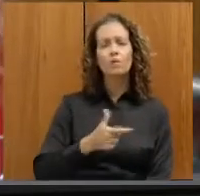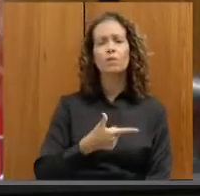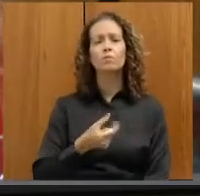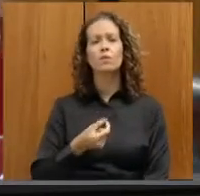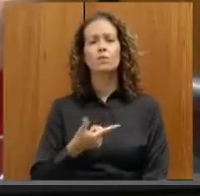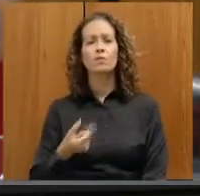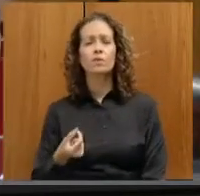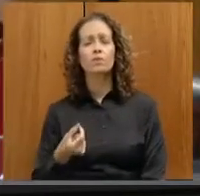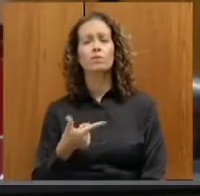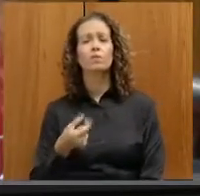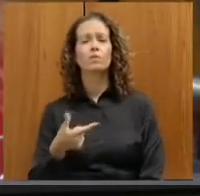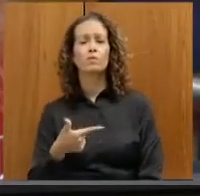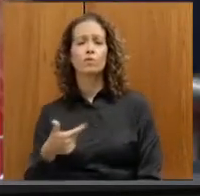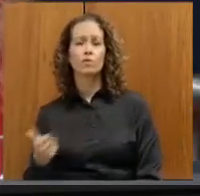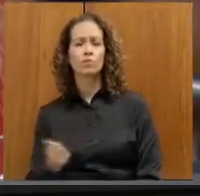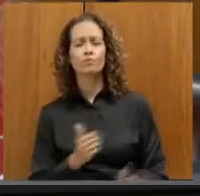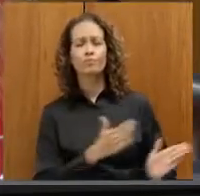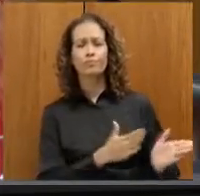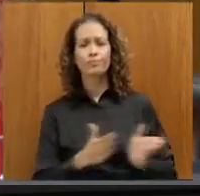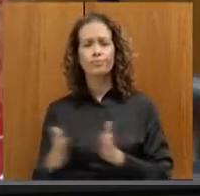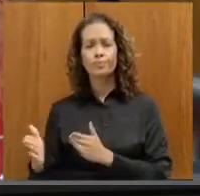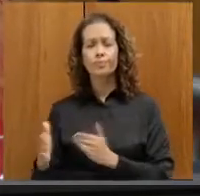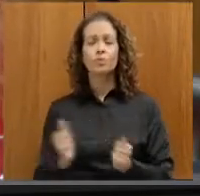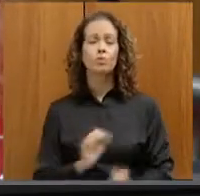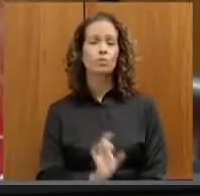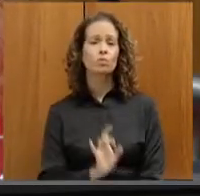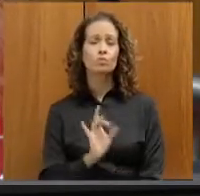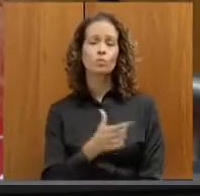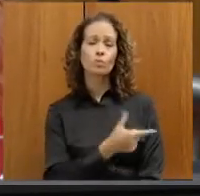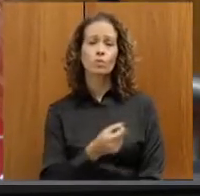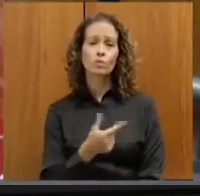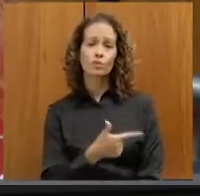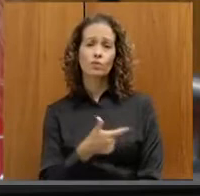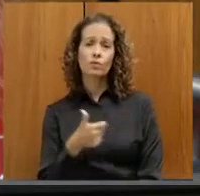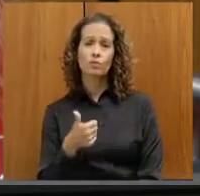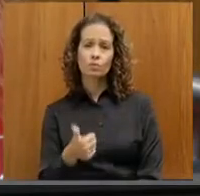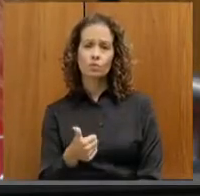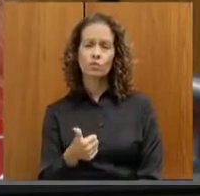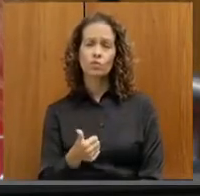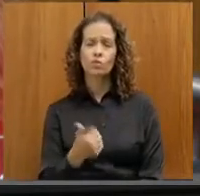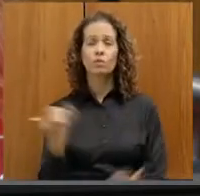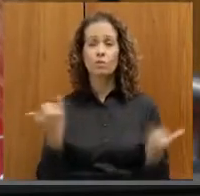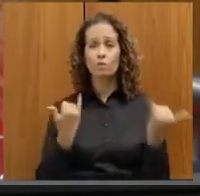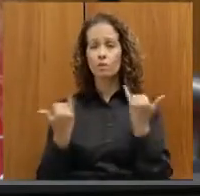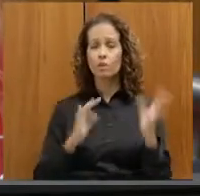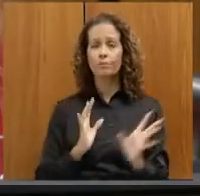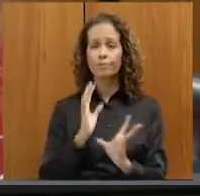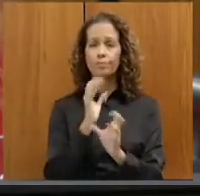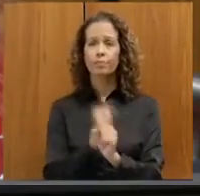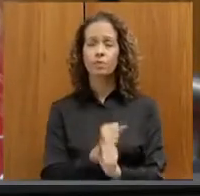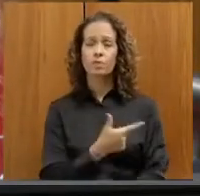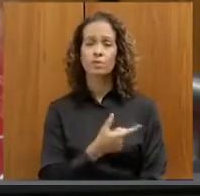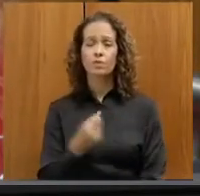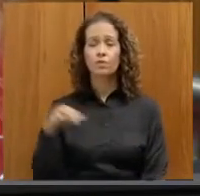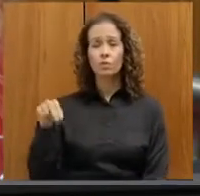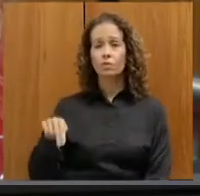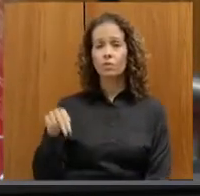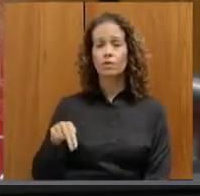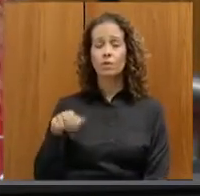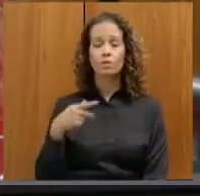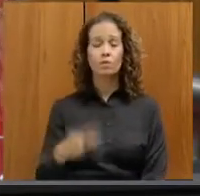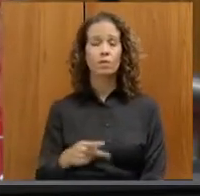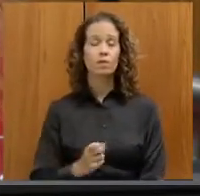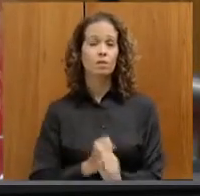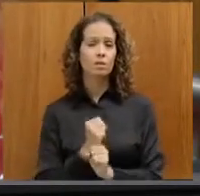se nós olharmos aí a série histórica e só em 2021 dados de vinte de novembro de desse